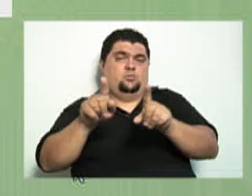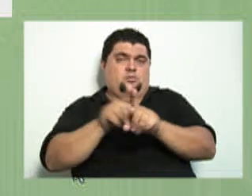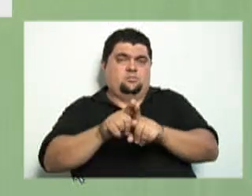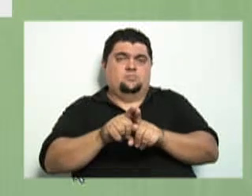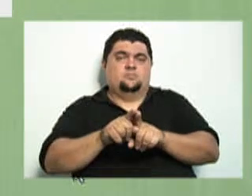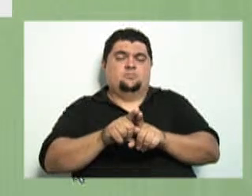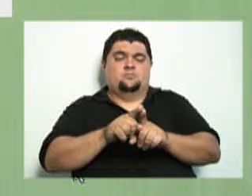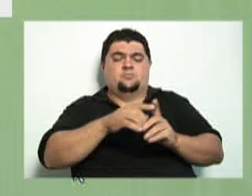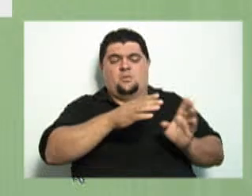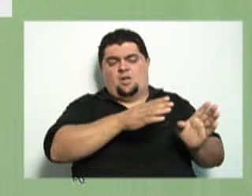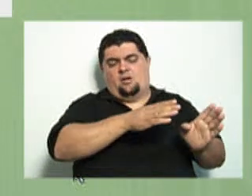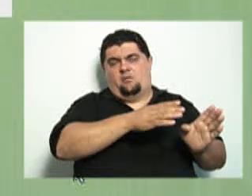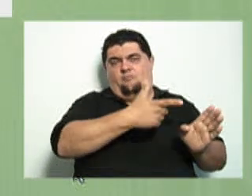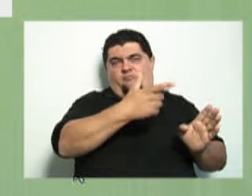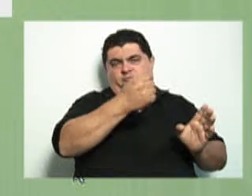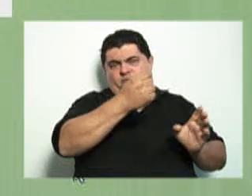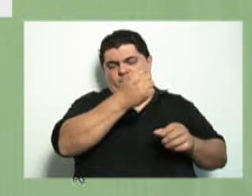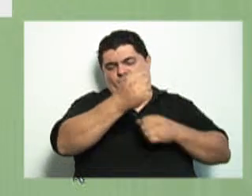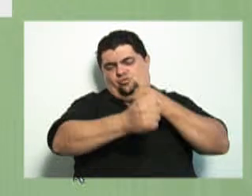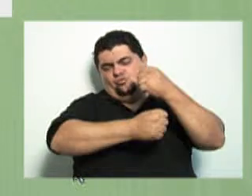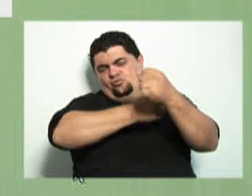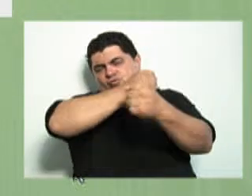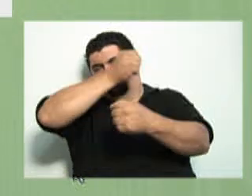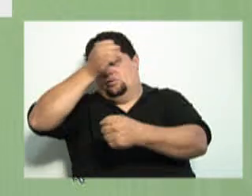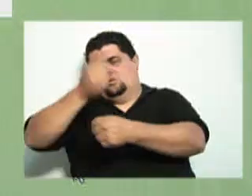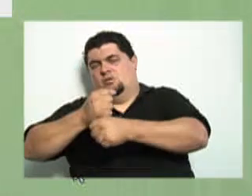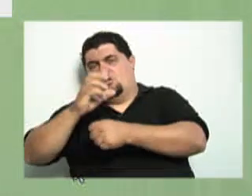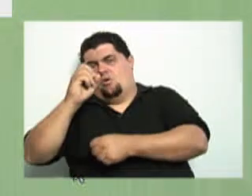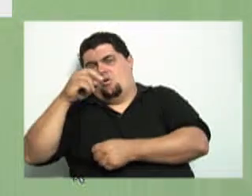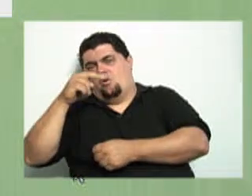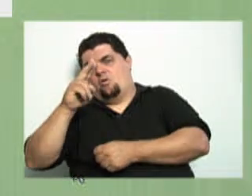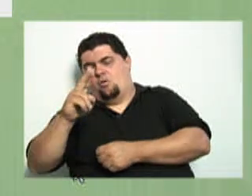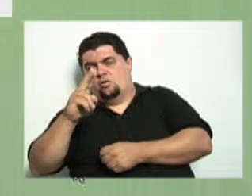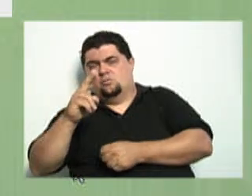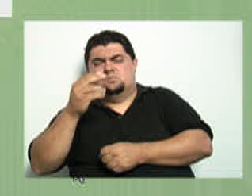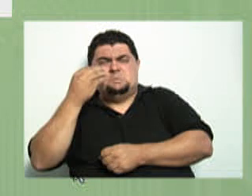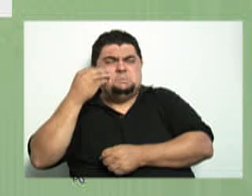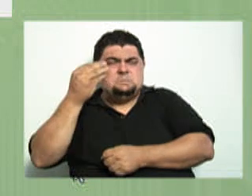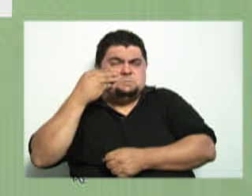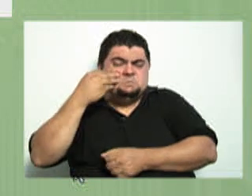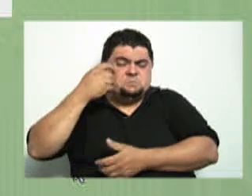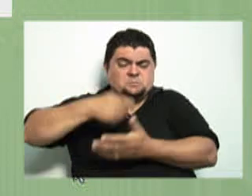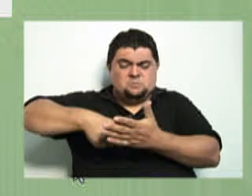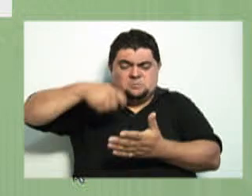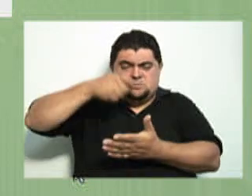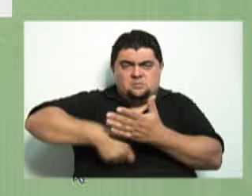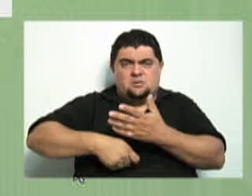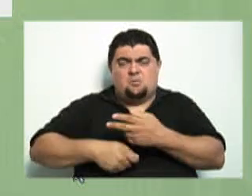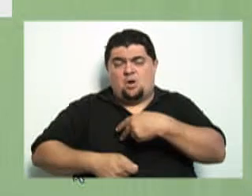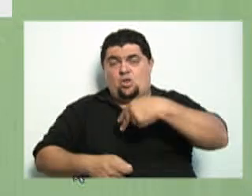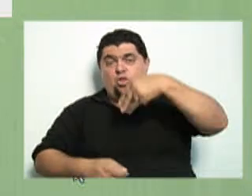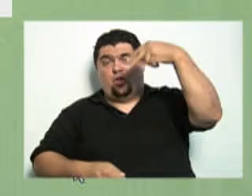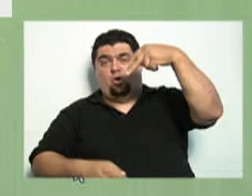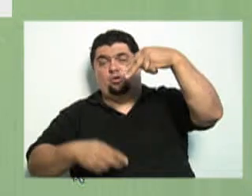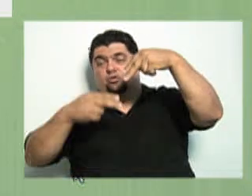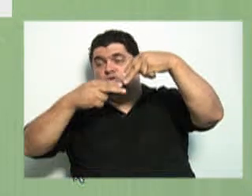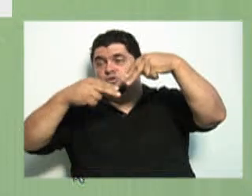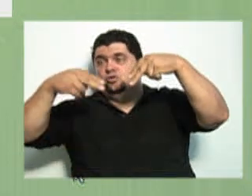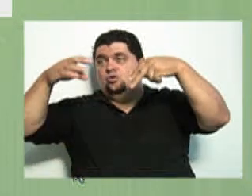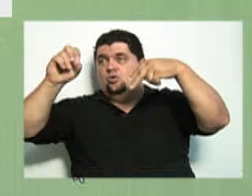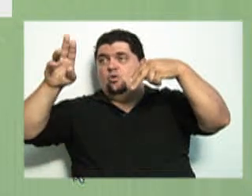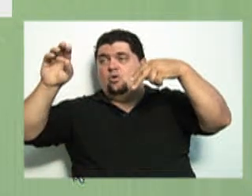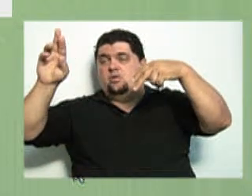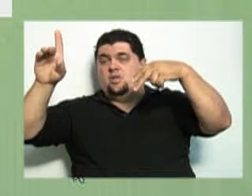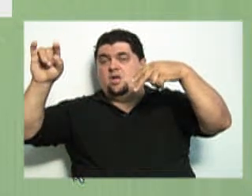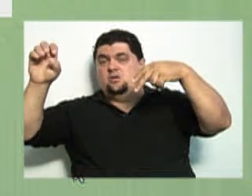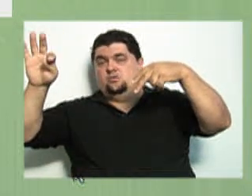nesse decorrer de 20 anos, a ONU se esforçou bastante em gerar dados do norte e do nordeste justamente para